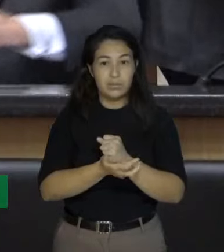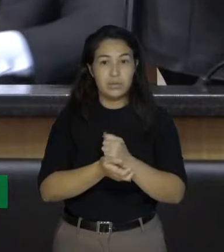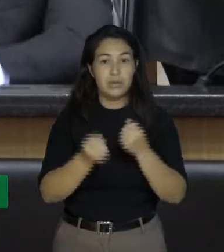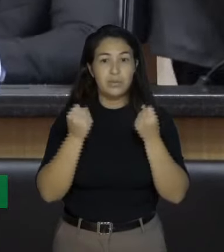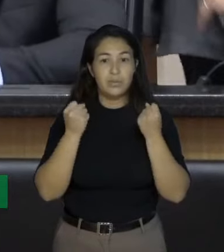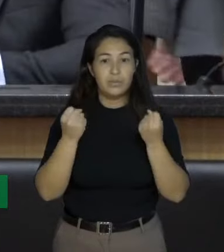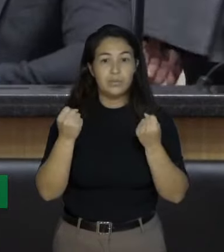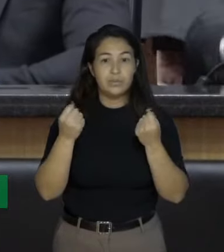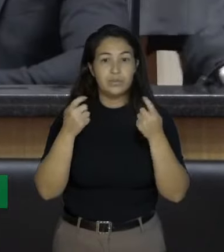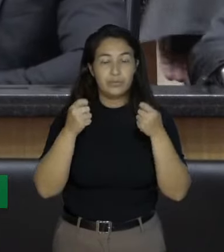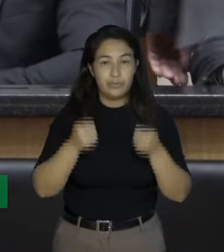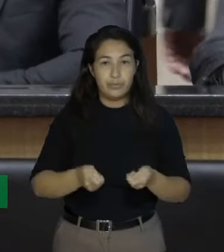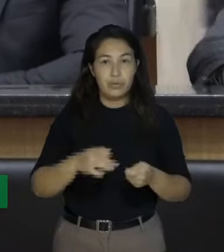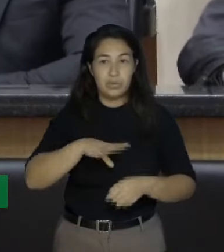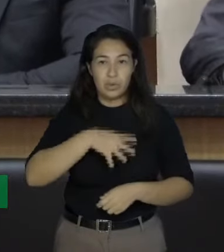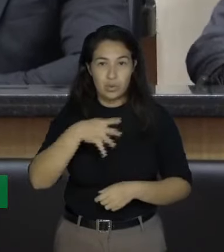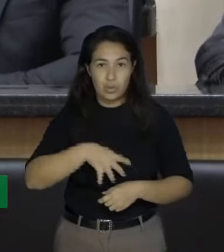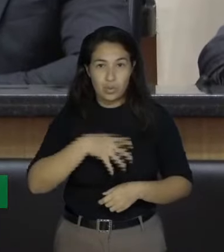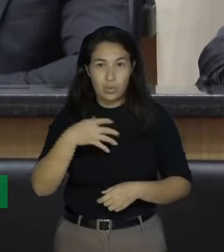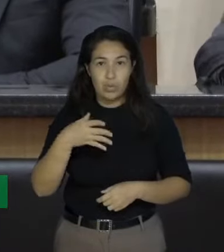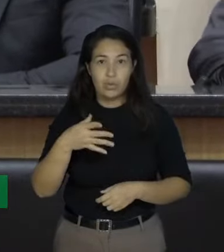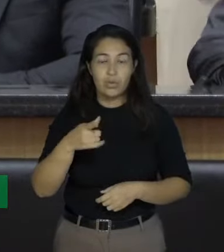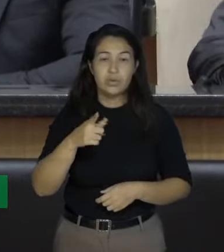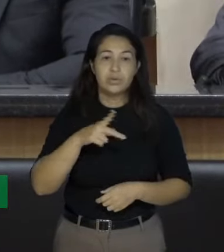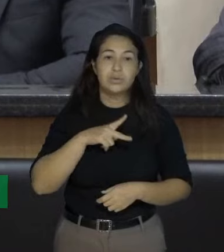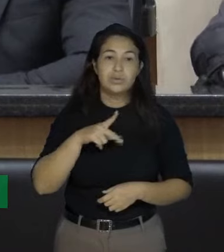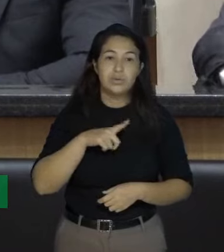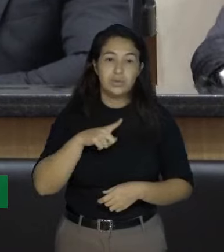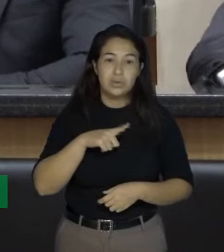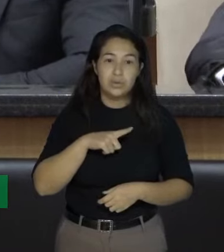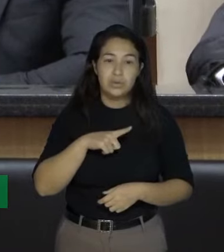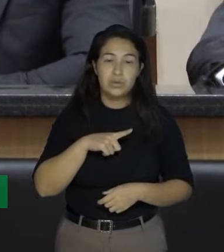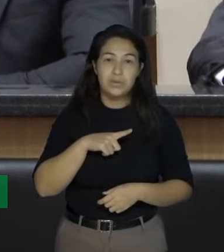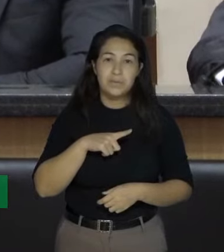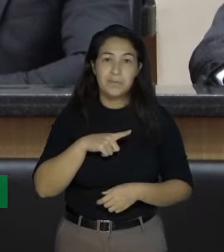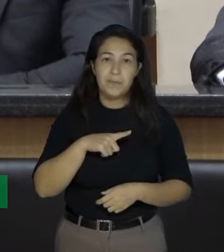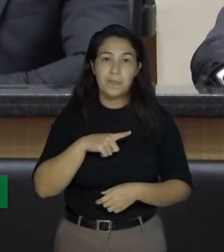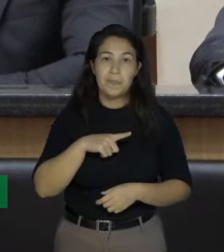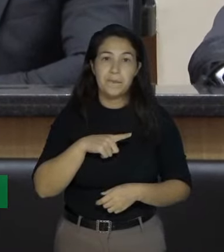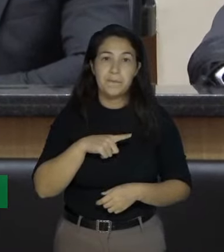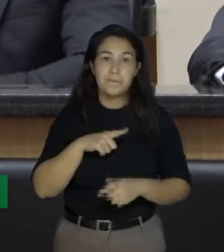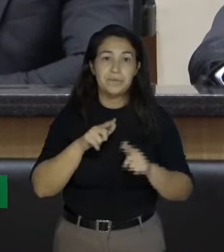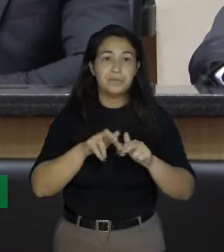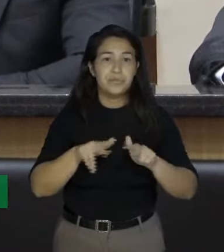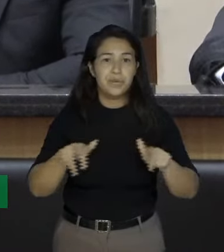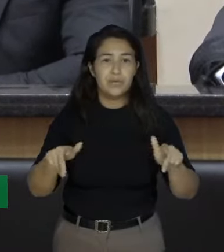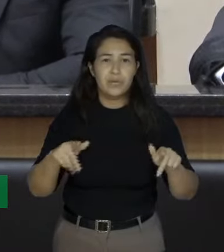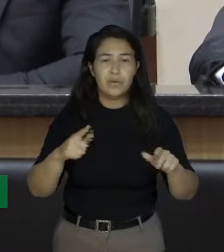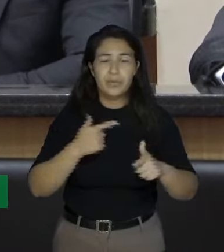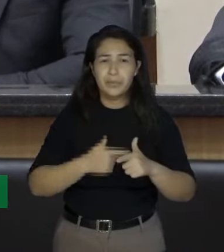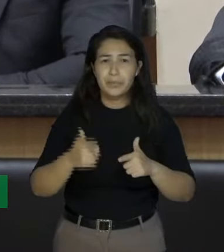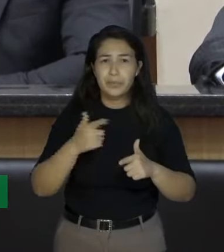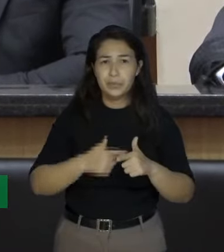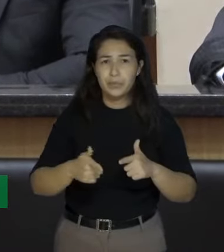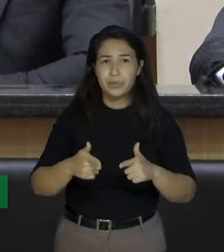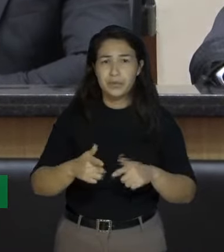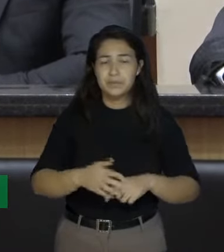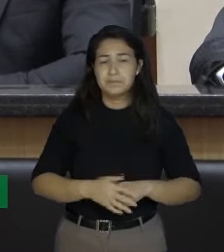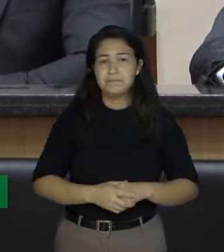enfrentamento E acima de tudo é expertise de Inovar frente a todas as adversidades que se apresentavam no momento